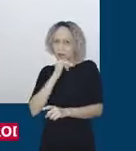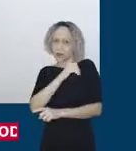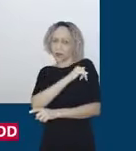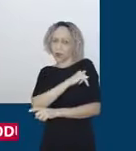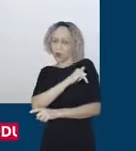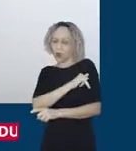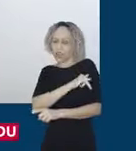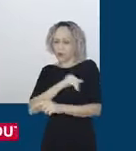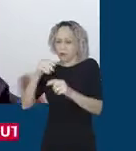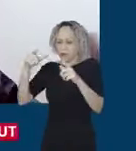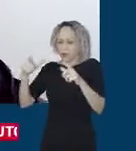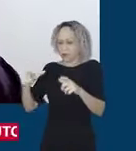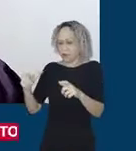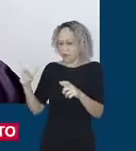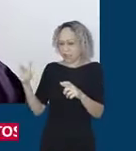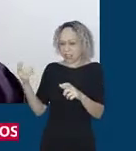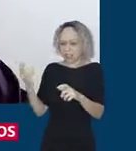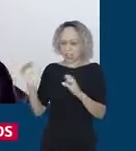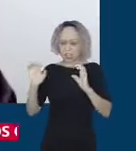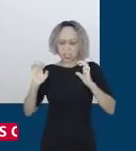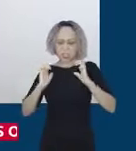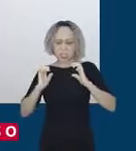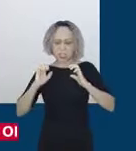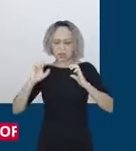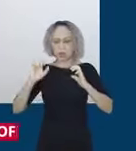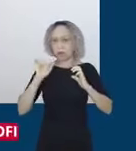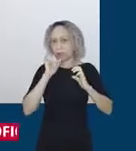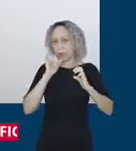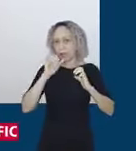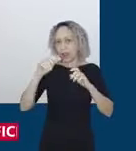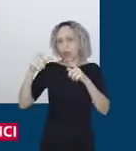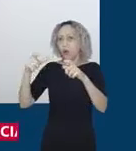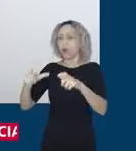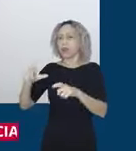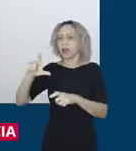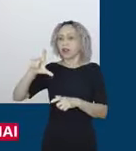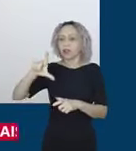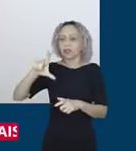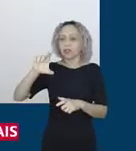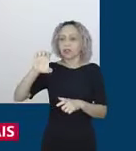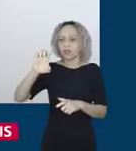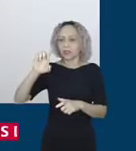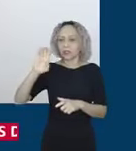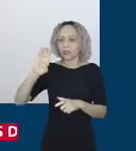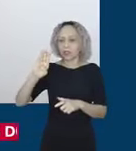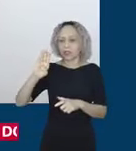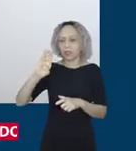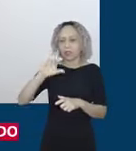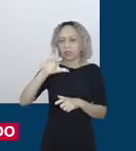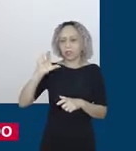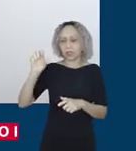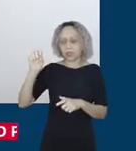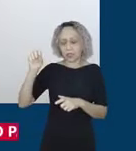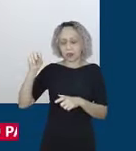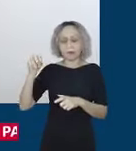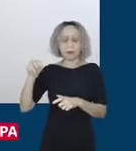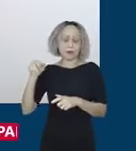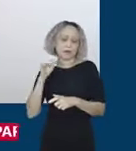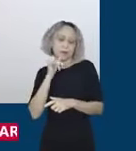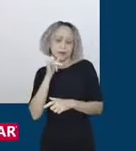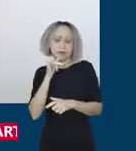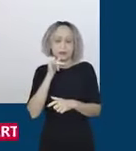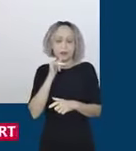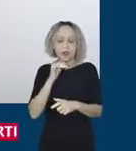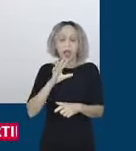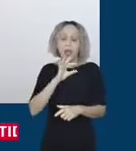porque um cidadão da comunidade estiver lá no Leblon, a abordagem será totalmente diferente, todo mundo sabe disso. Então, nós